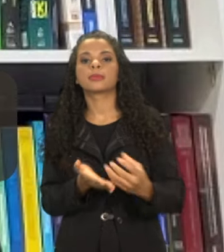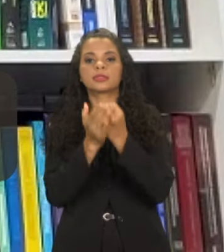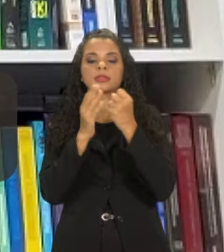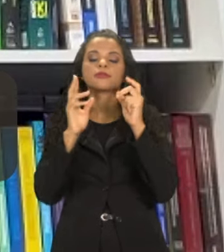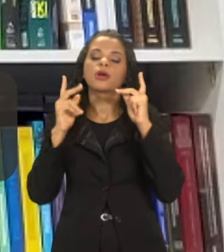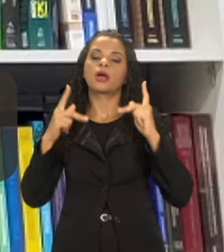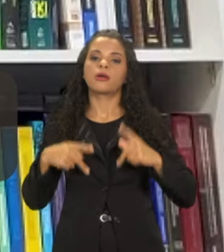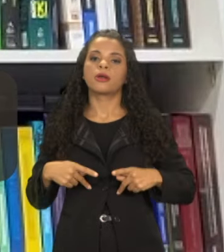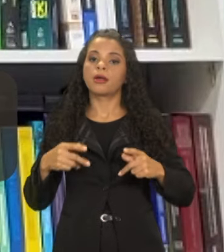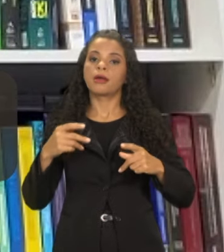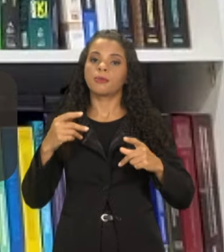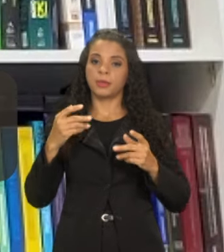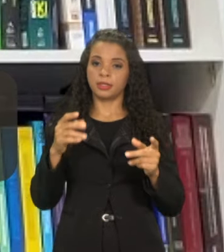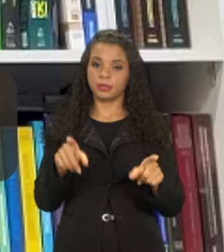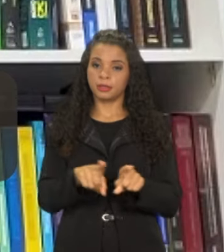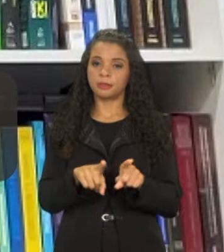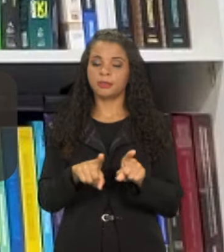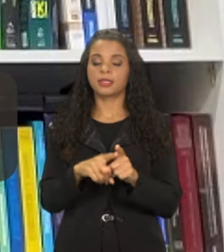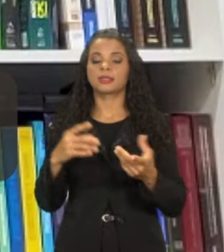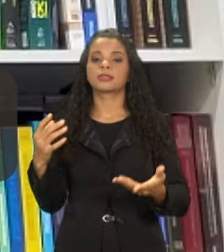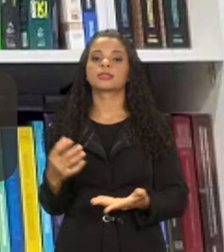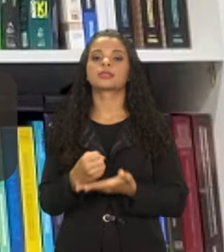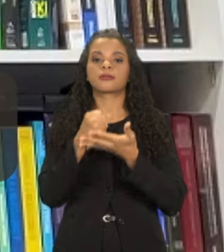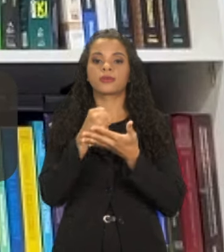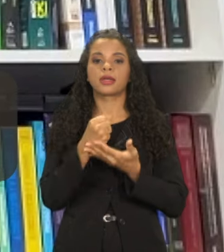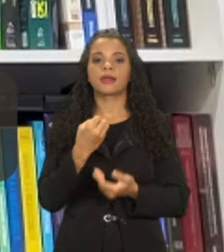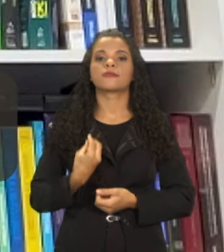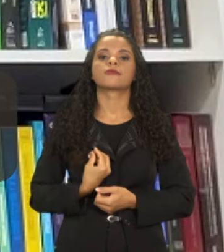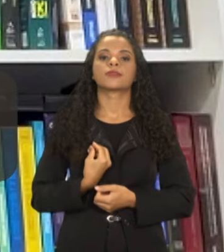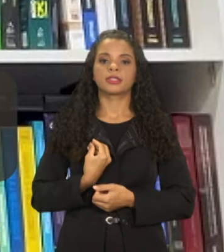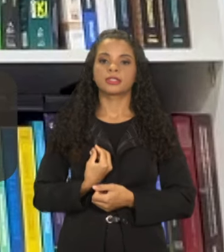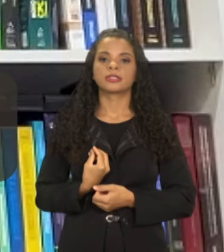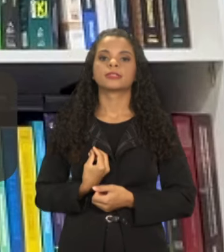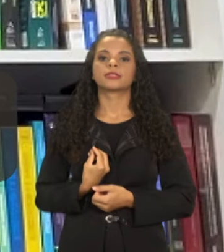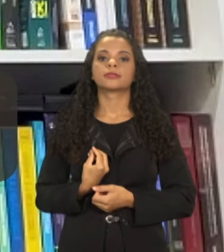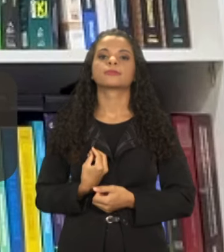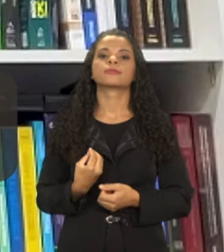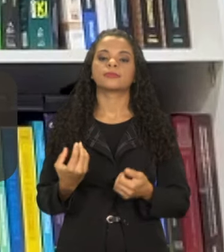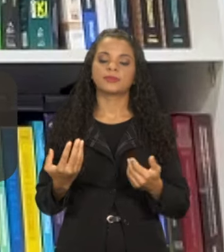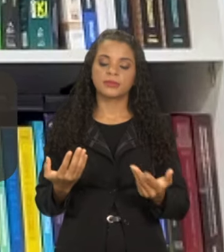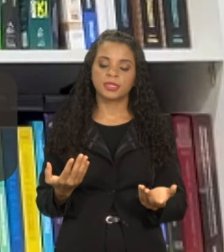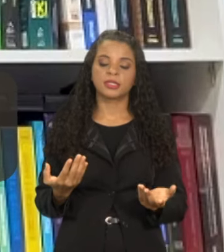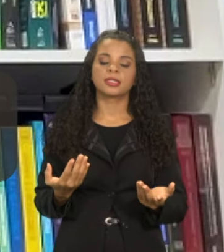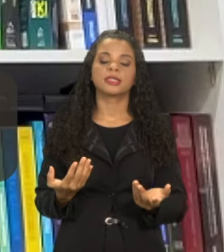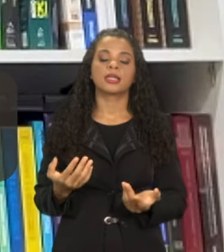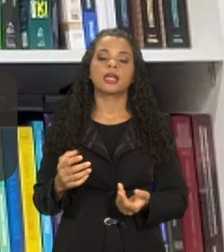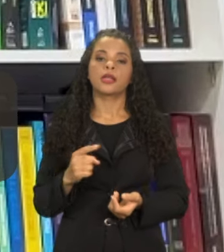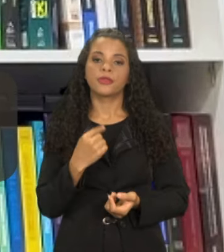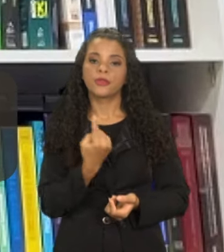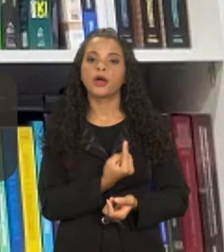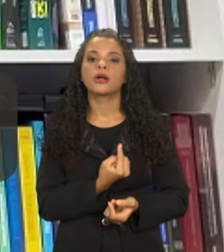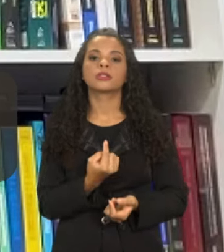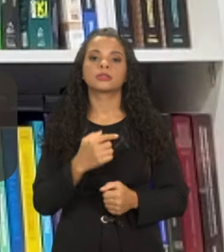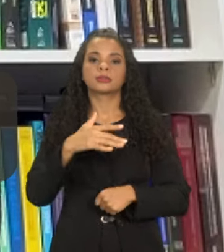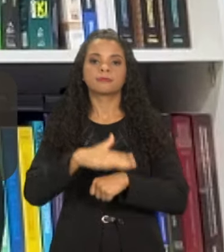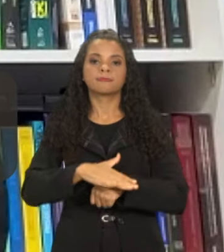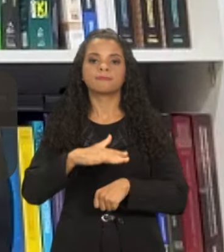é, digamos assim, o fundamento jus-filosófico utilizado pelo Supremo também na